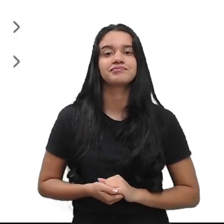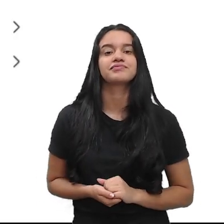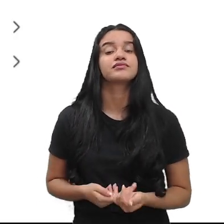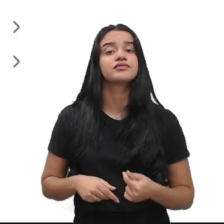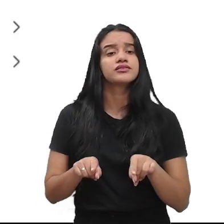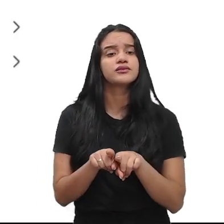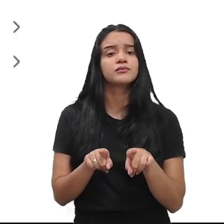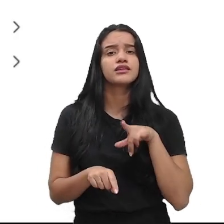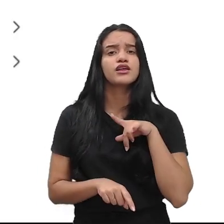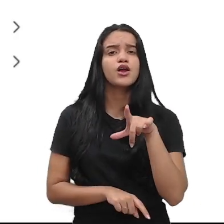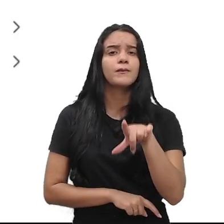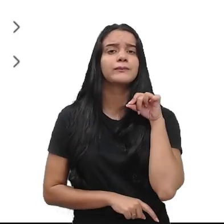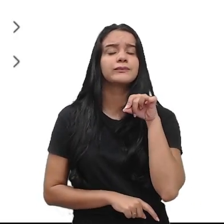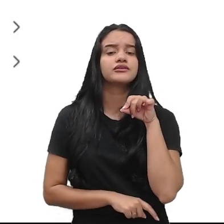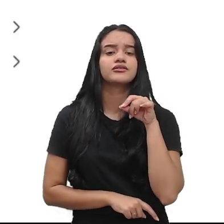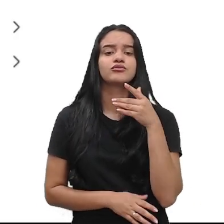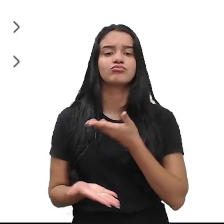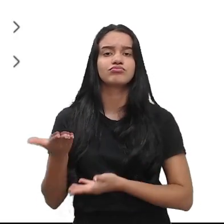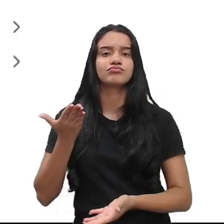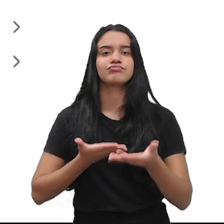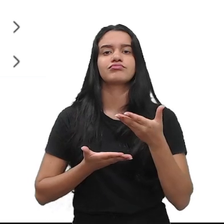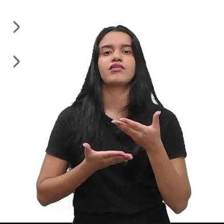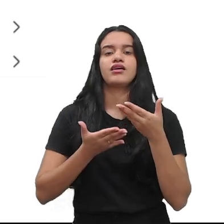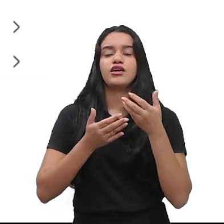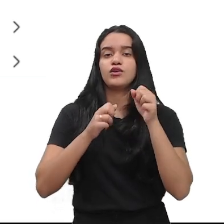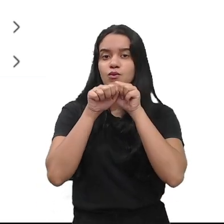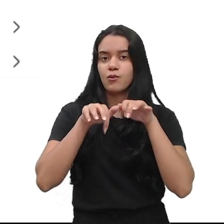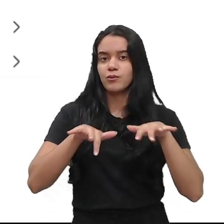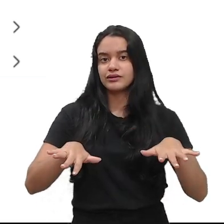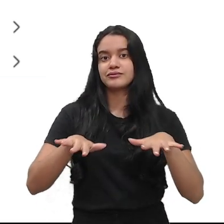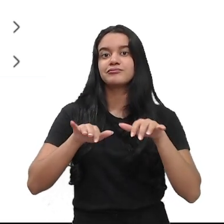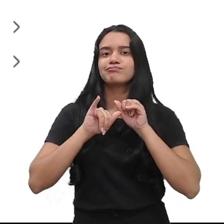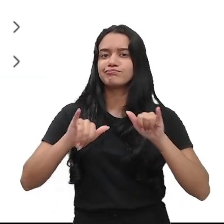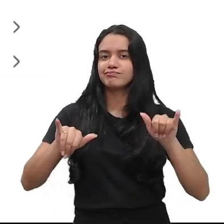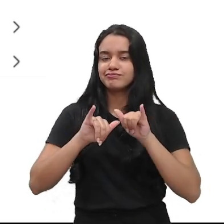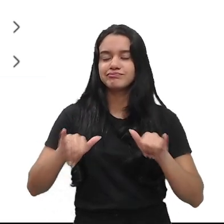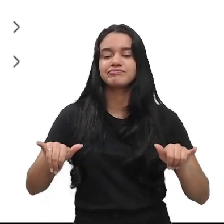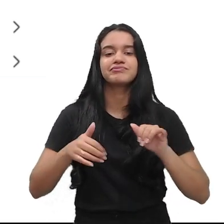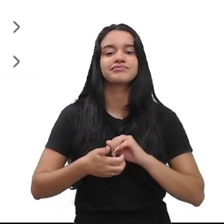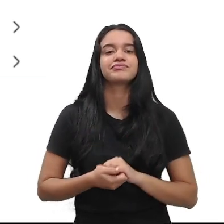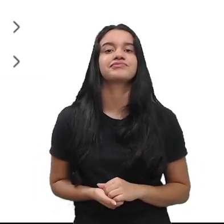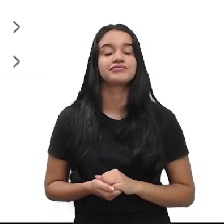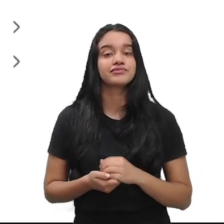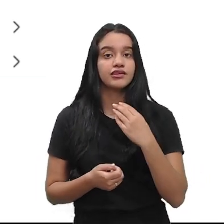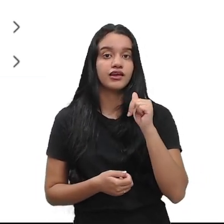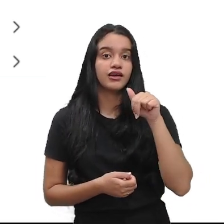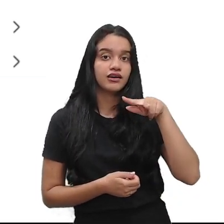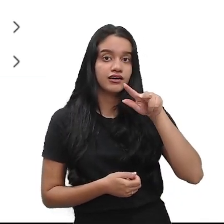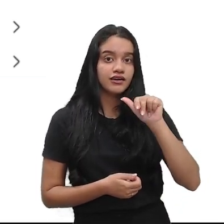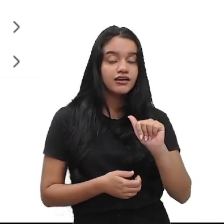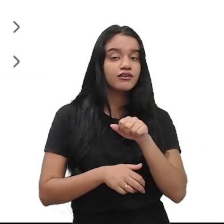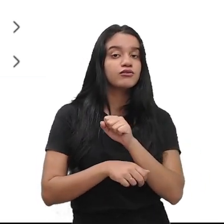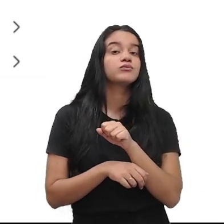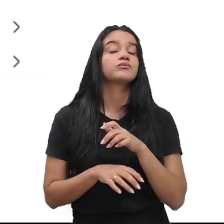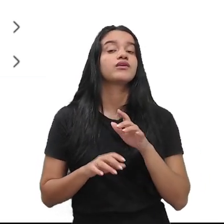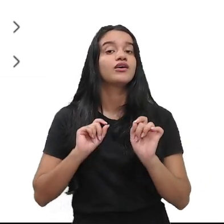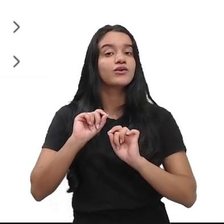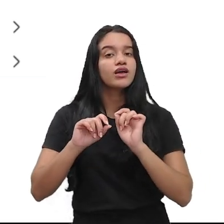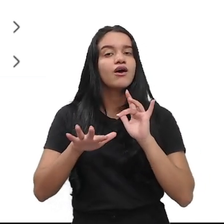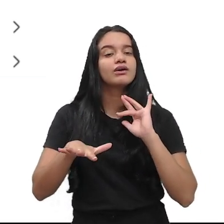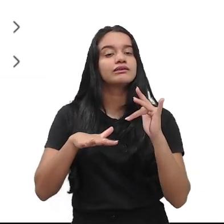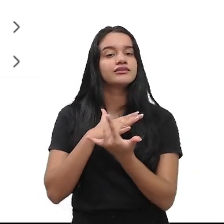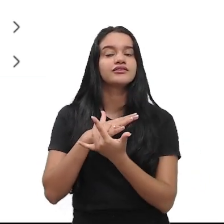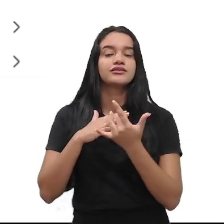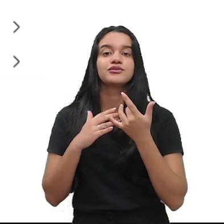Também tem a opção de colaboração e compartilhamento. Esse design, o Canva acaba se tornando uma rede social por conta